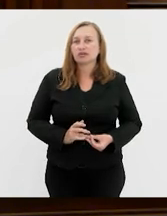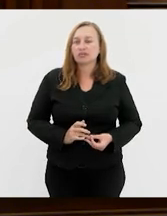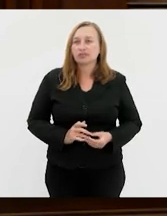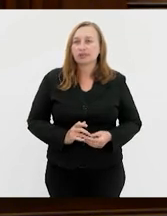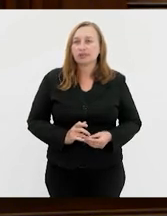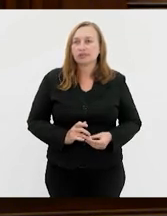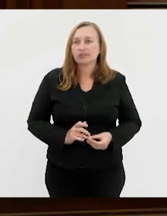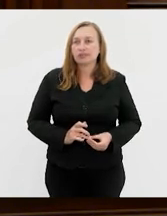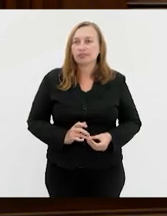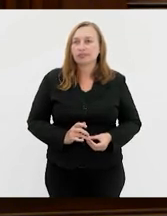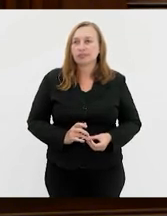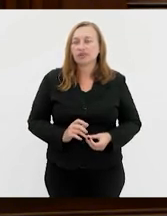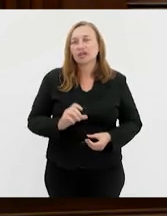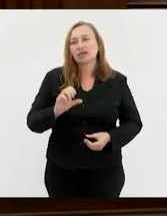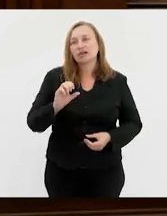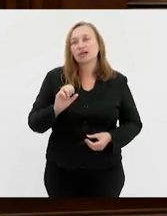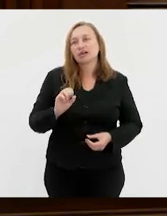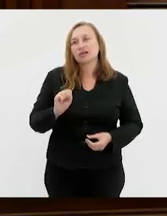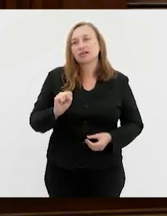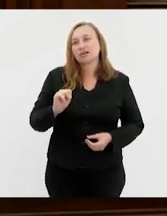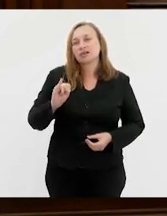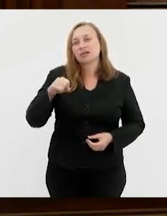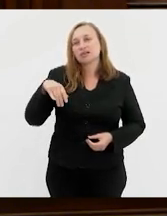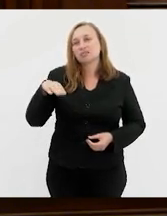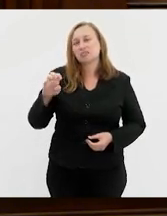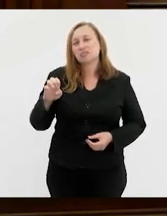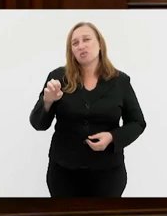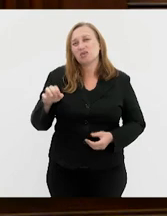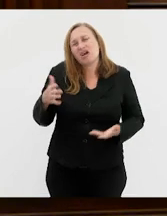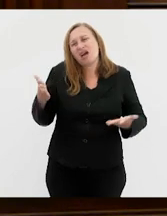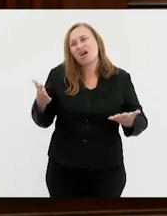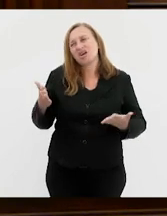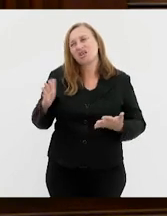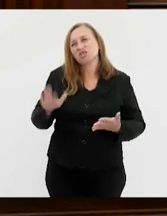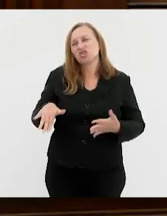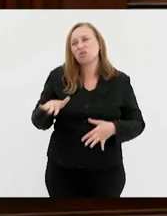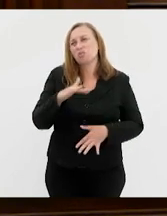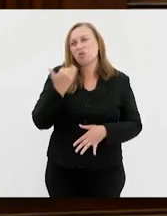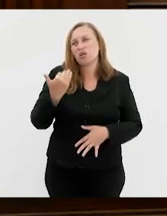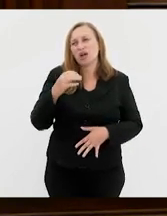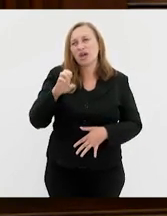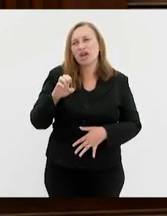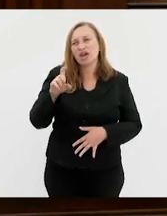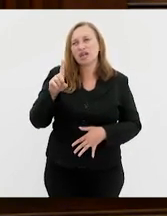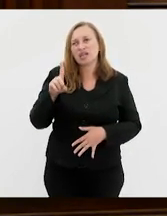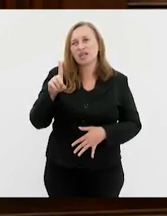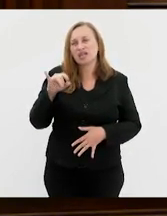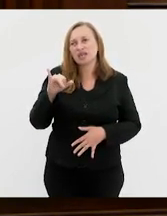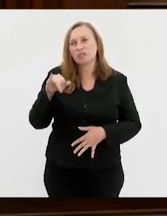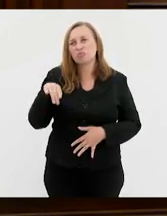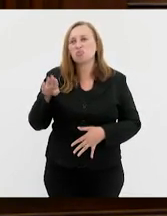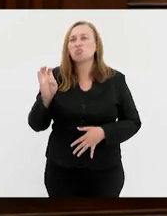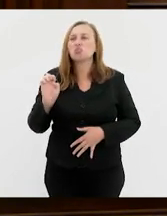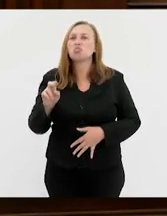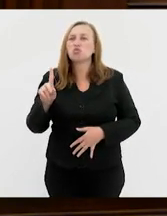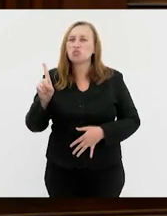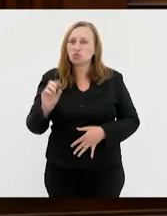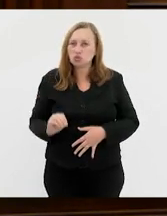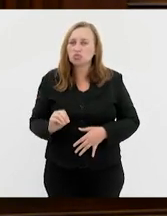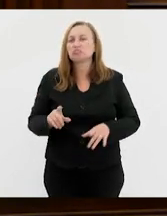assim, o Edmundo já se foi, né, rapaz? Aí falado, aí era uma coisa. O Edmundo, coitado, o Edmundo era uma coisa maravilhosa. Mas